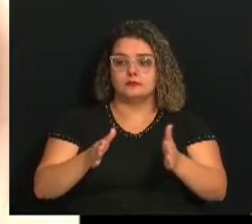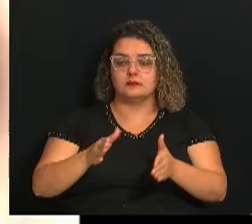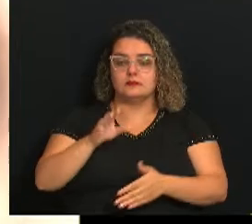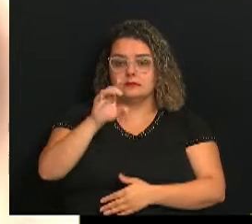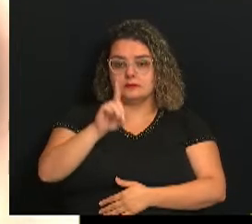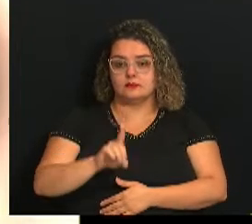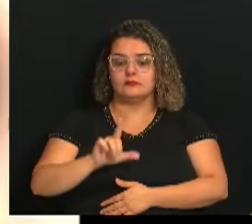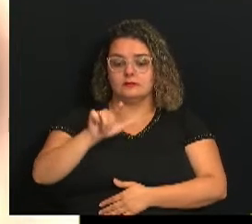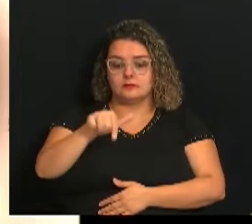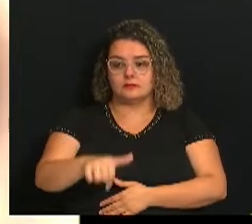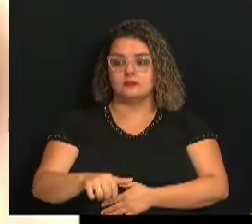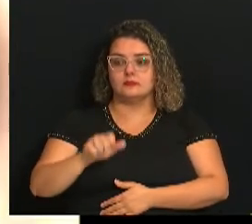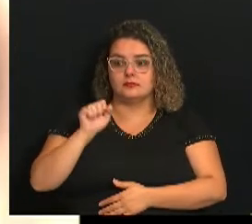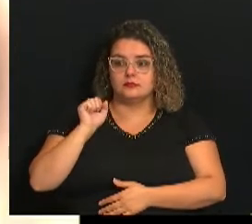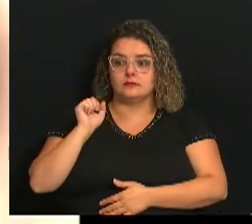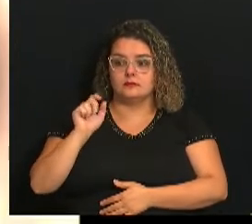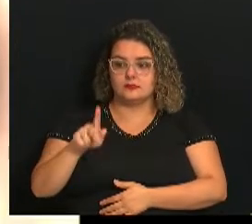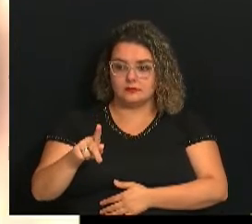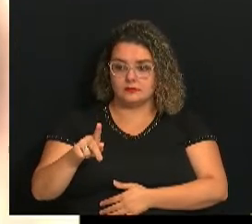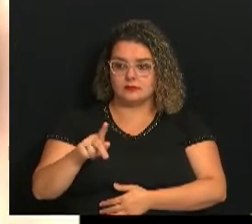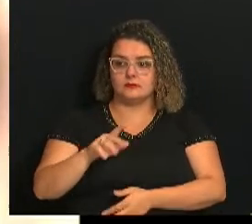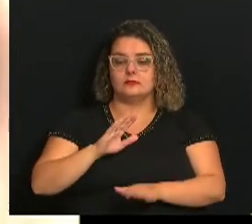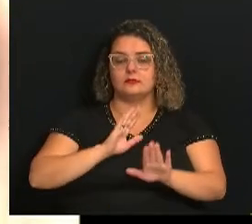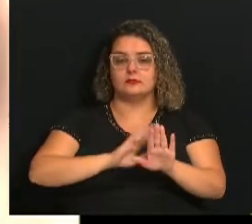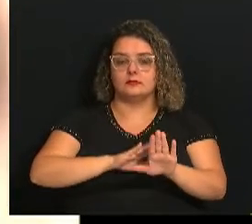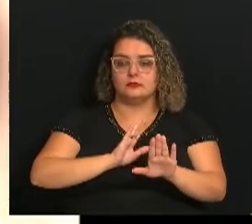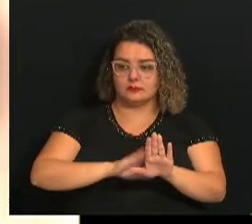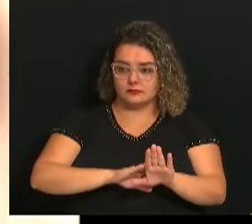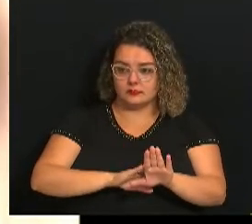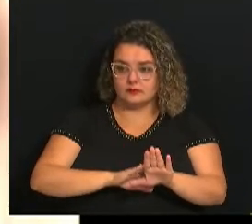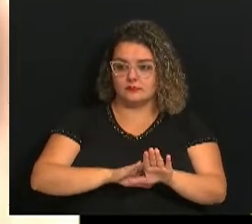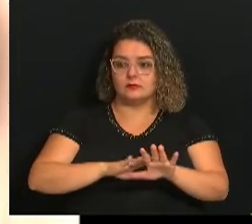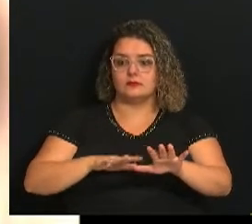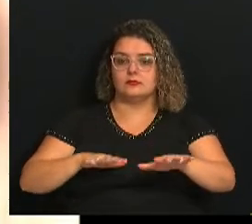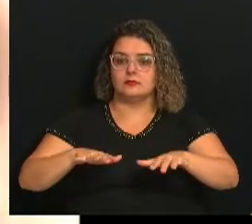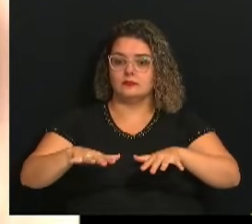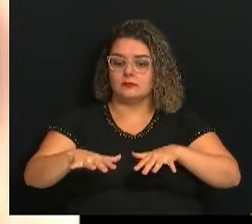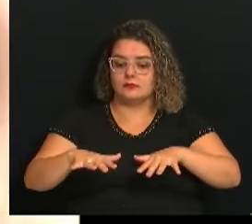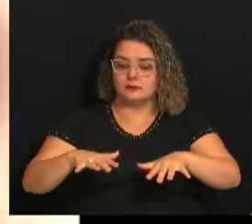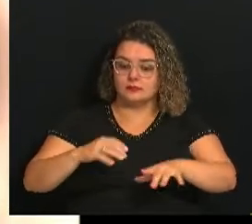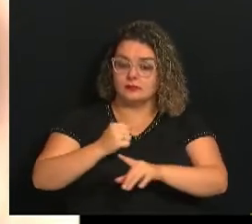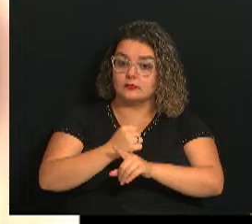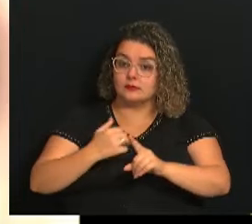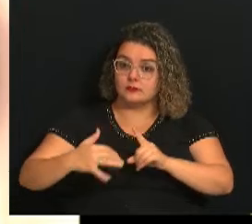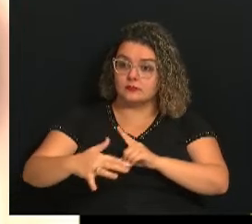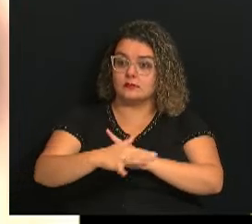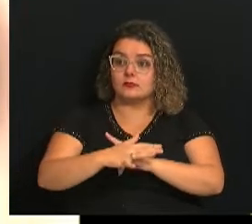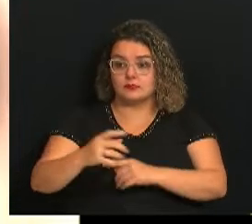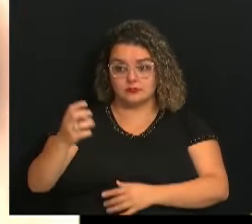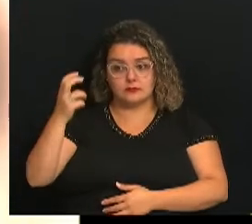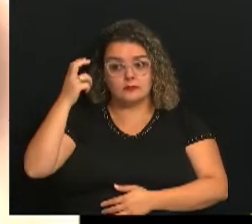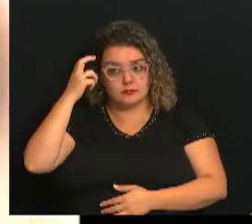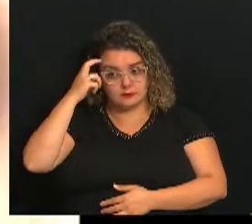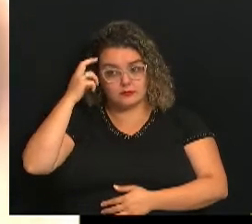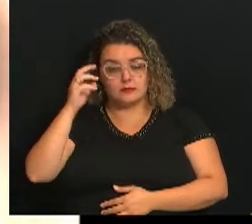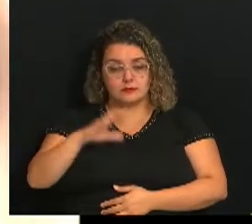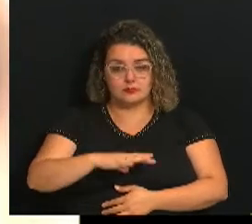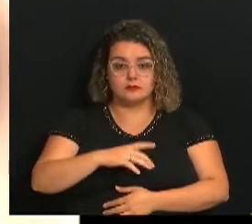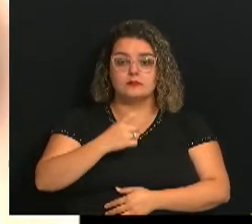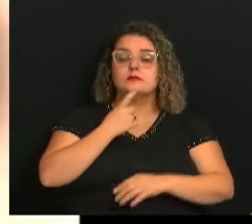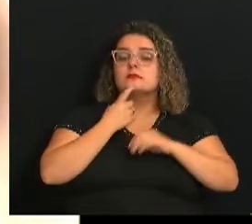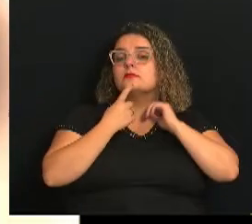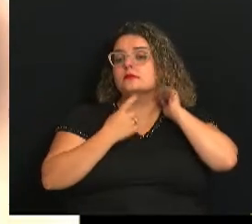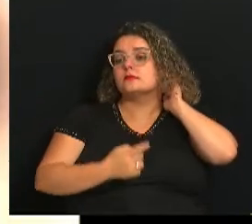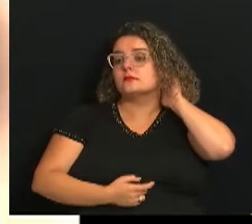Depois de aposentada, eu tenho atuado muito com os movimentos sociais de cultura na cidade. Por conta da